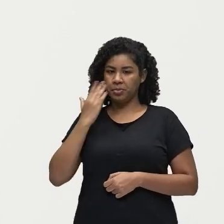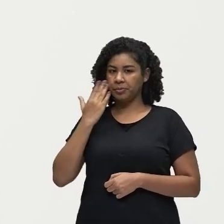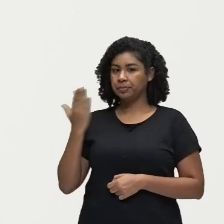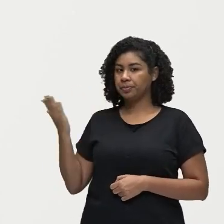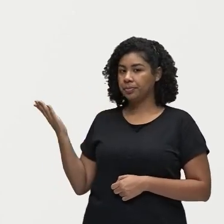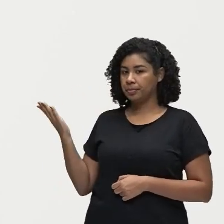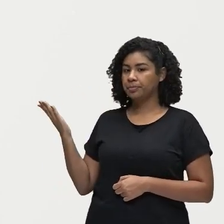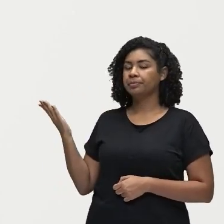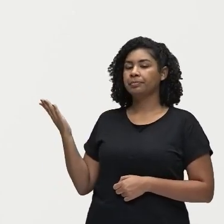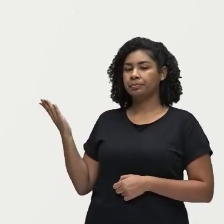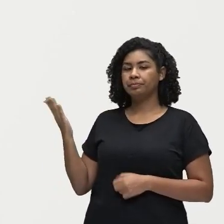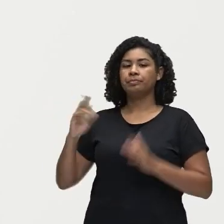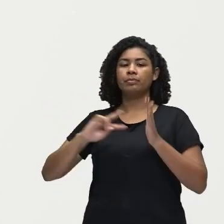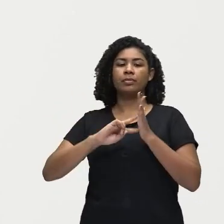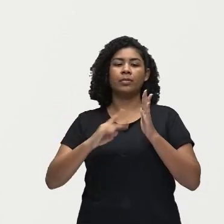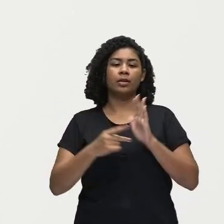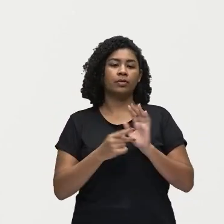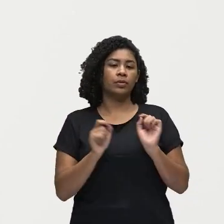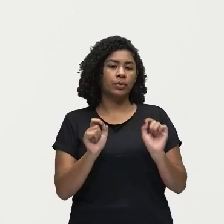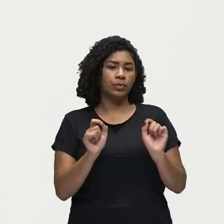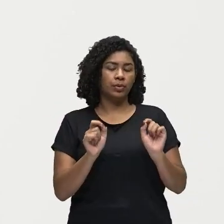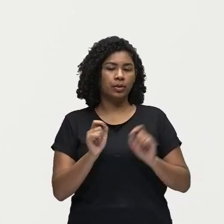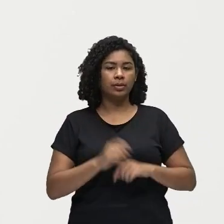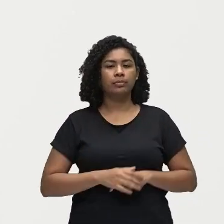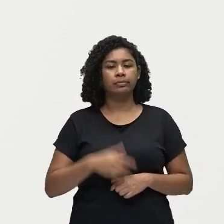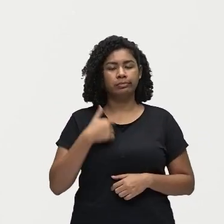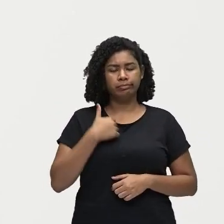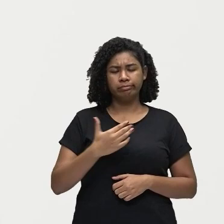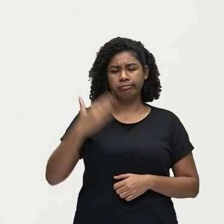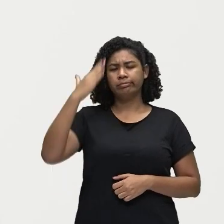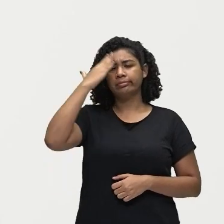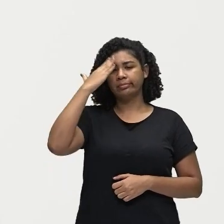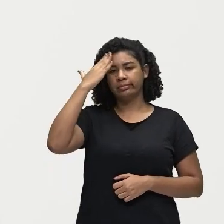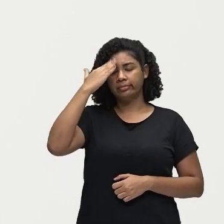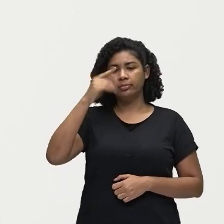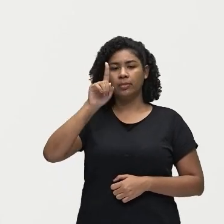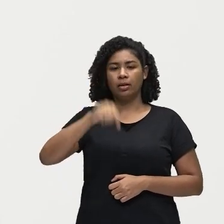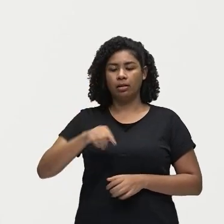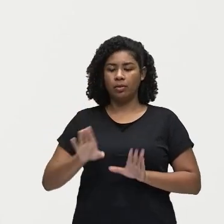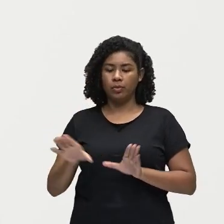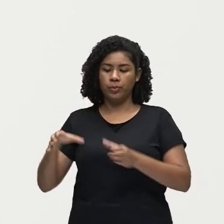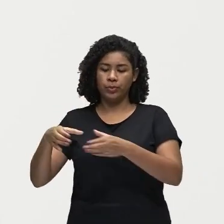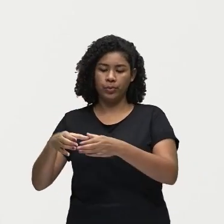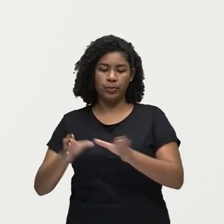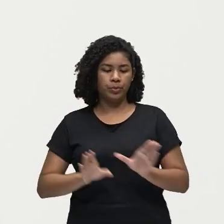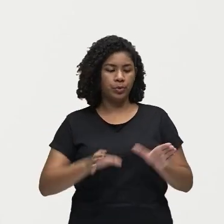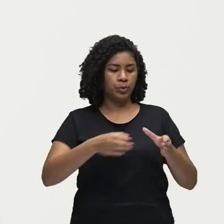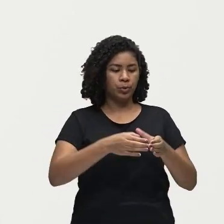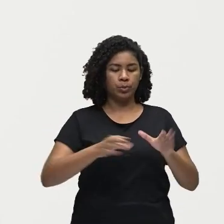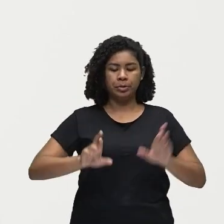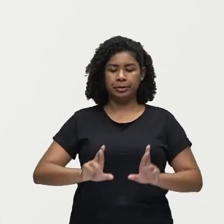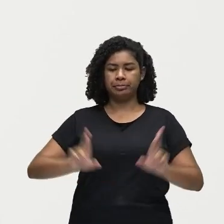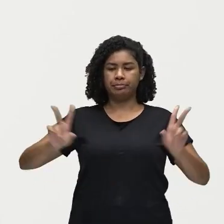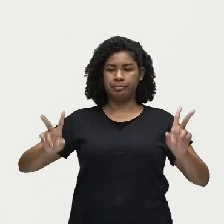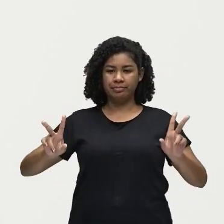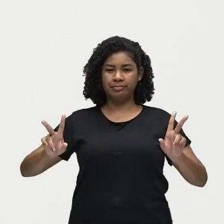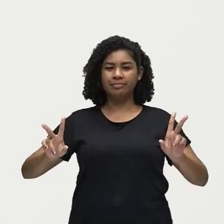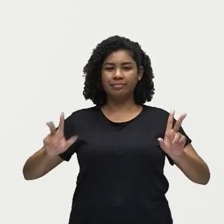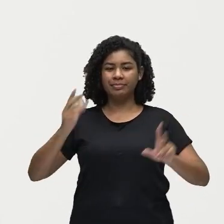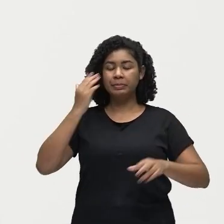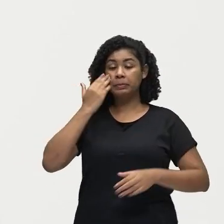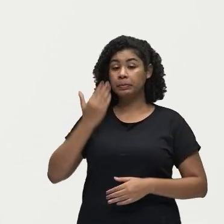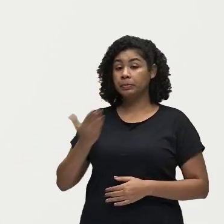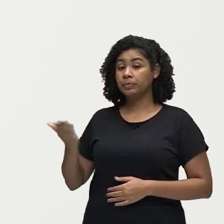é interespecífica, eu já sei que são de espécies diferentes. Reparem aqui na